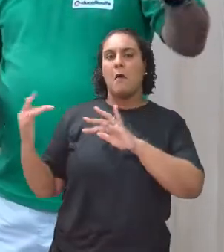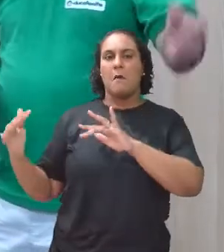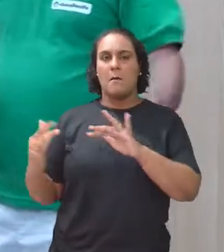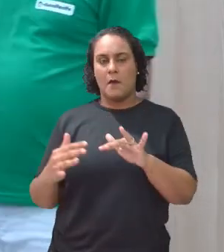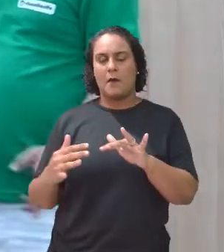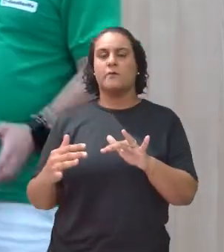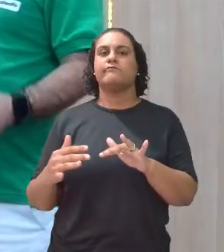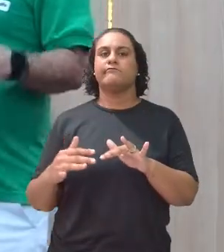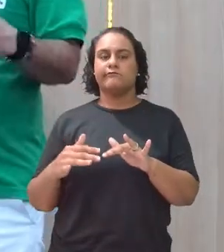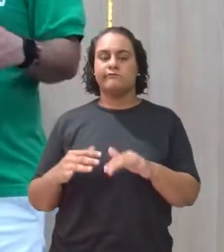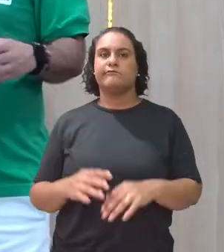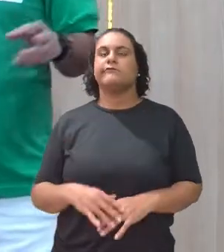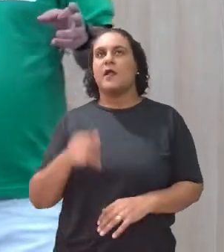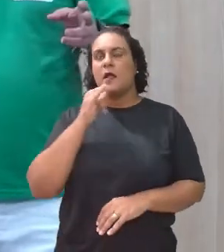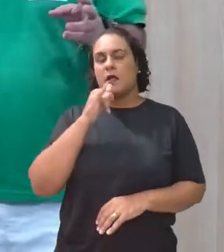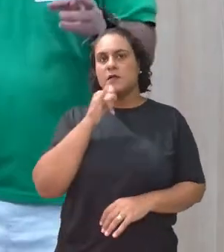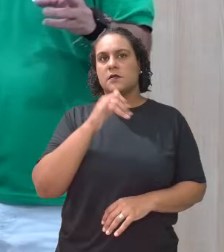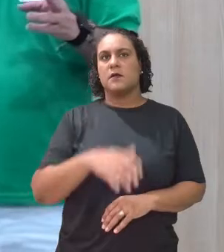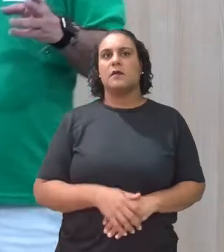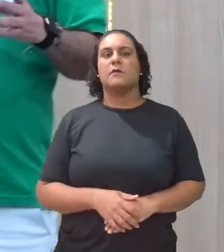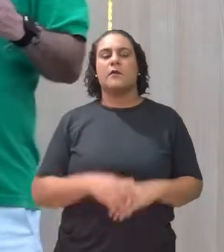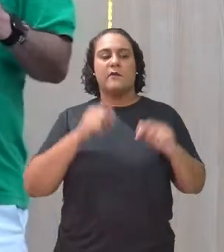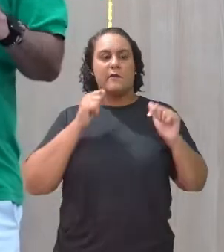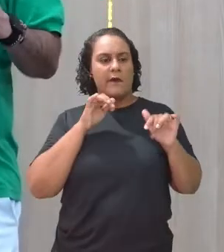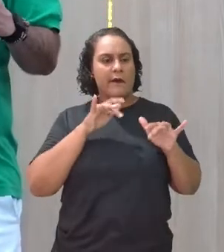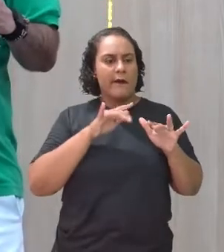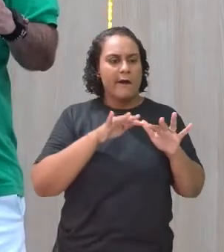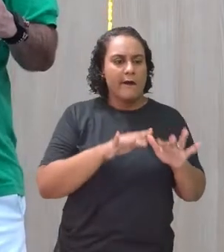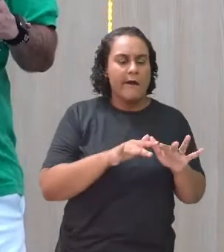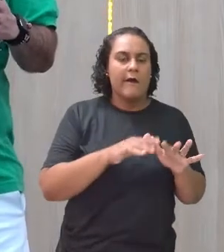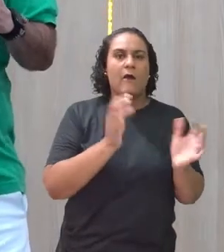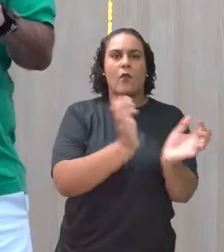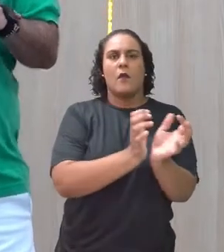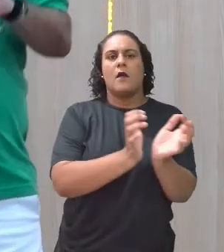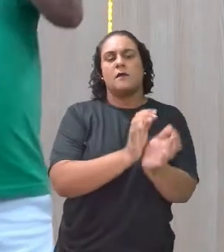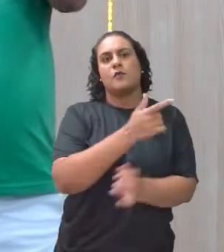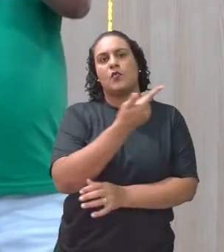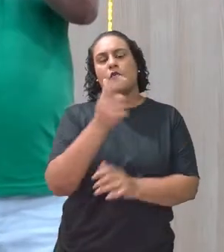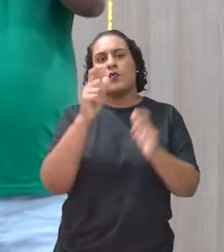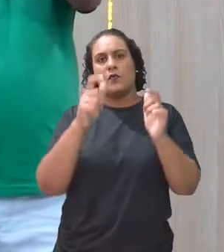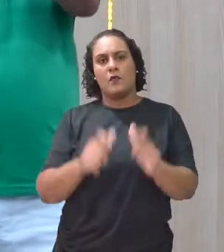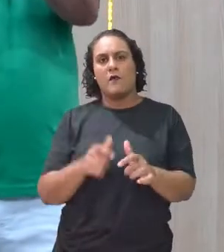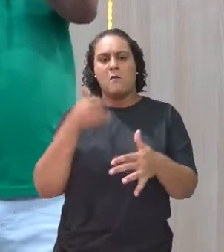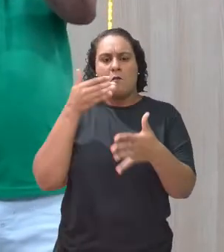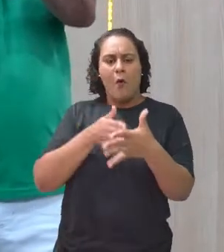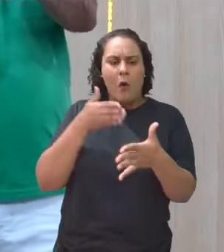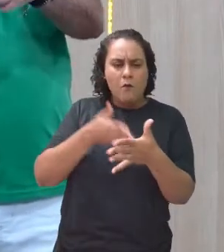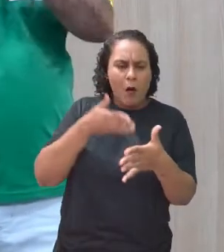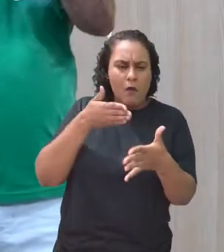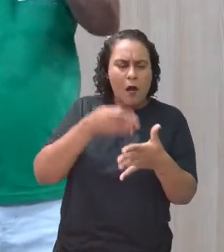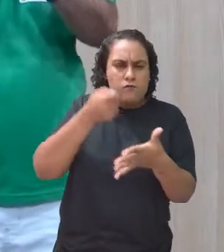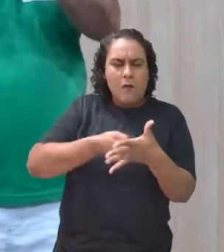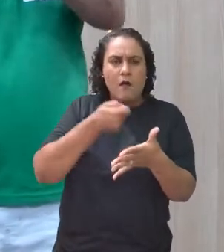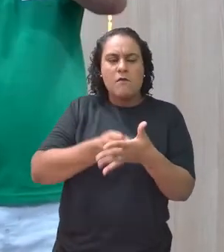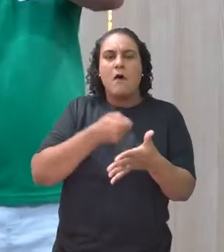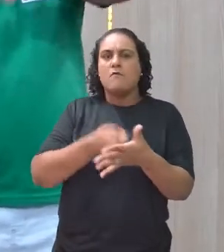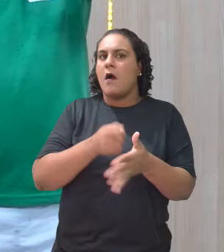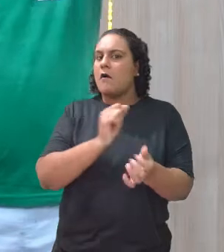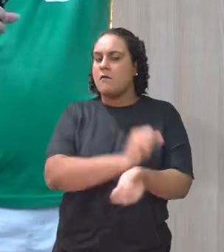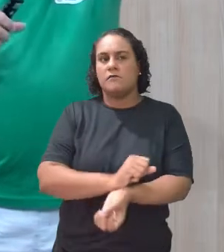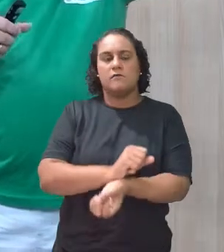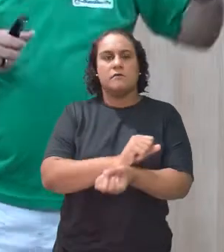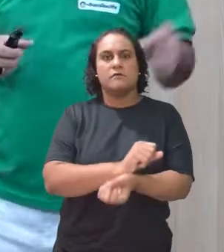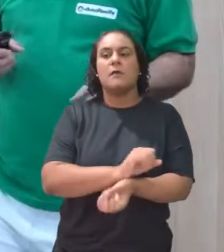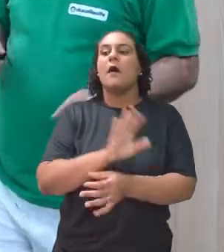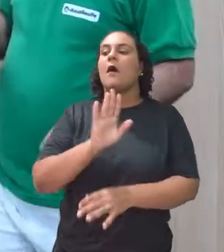muito de um local para outro. Por exemplo, bastava uma invasão de uma tribo estrangeira, né, forçava aquele povo, né, para não ser escravizado, a